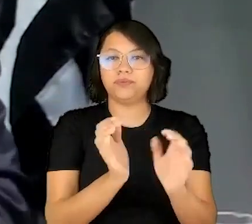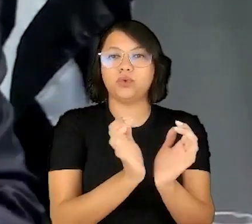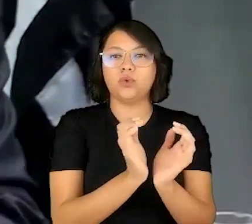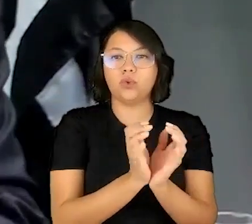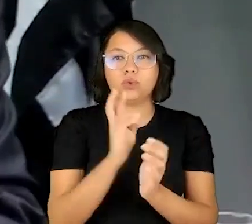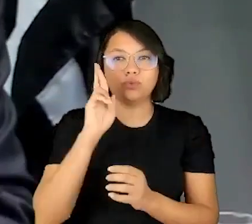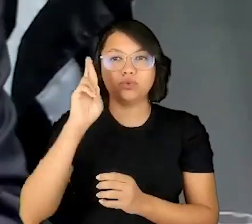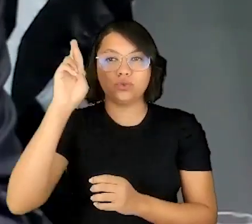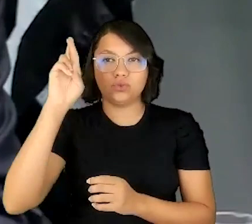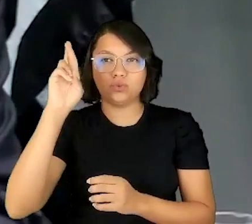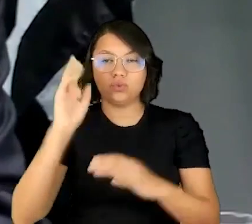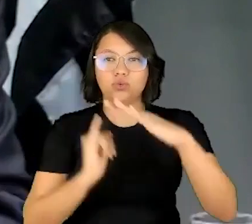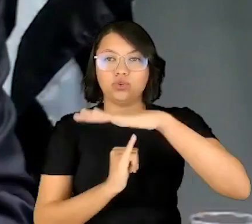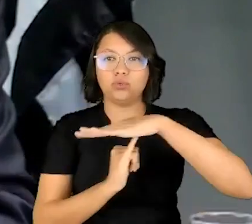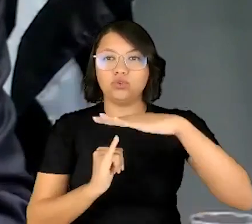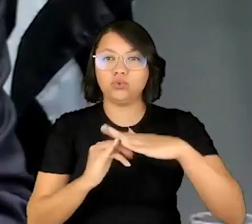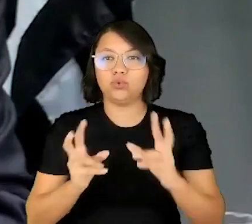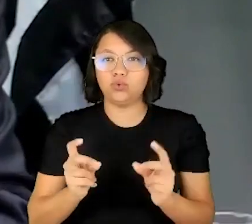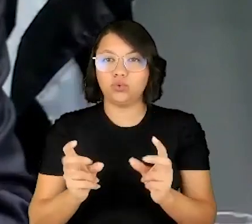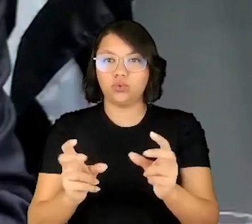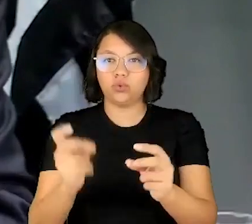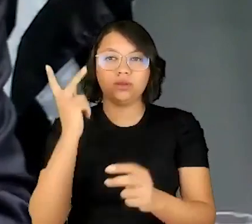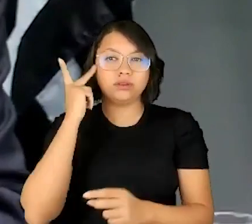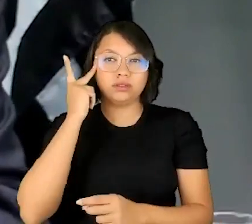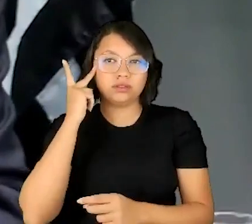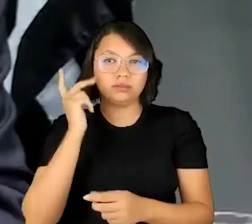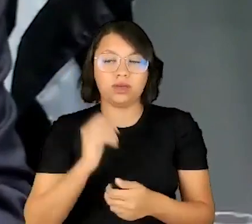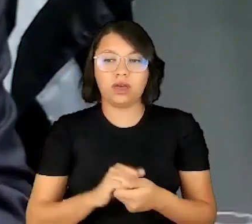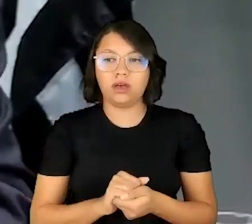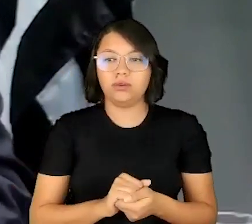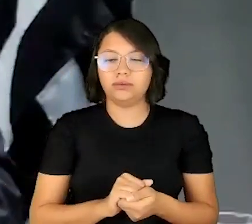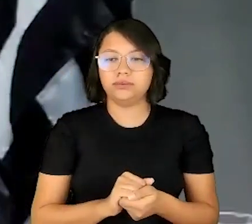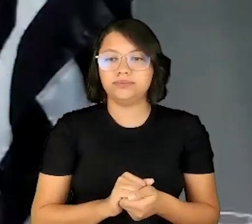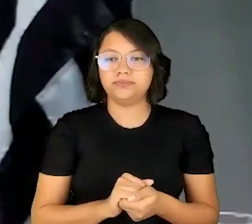Diretor do Instituto do Câncer do Estado de São Paulo, que é uma